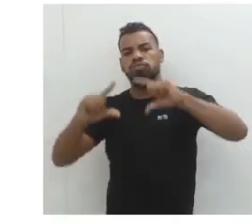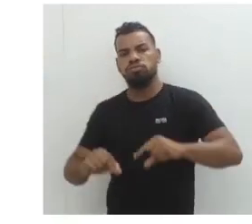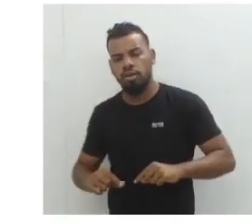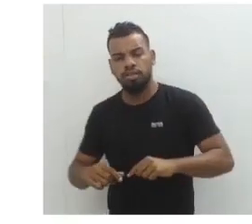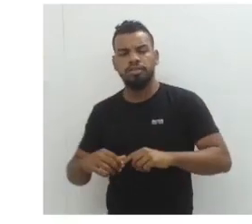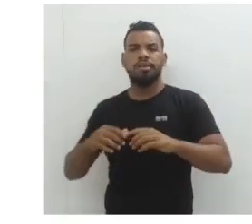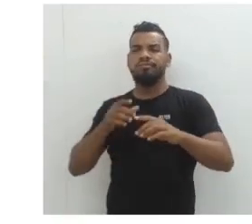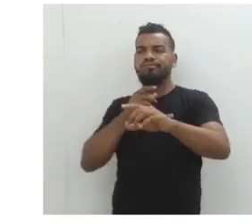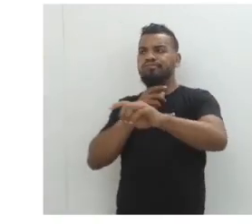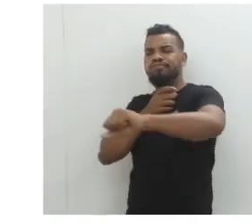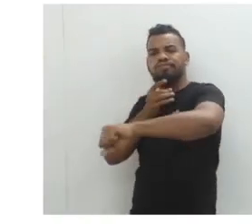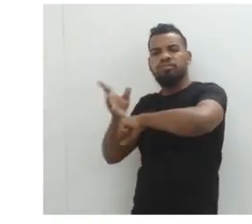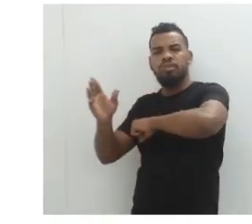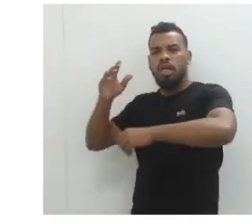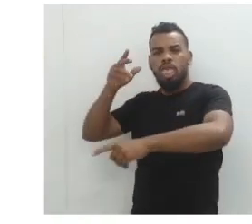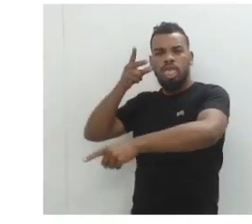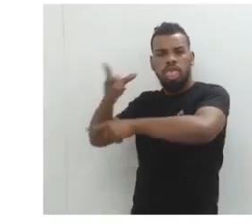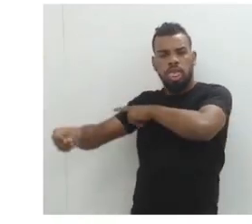de Vargas. Em